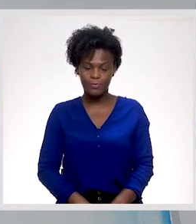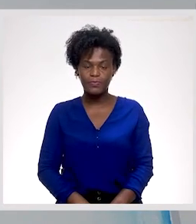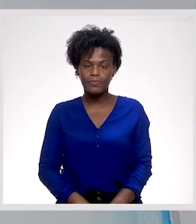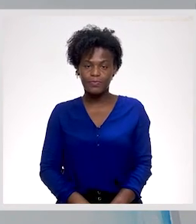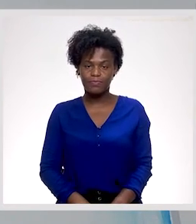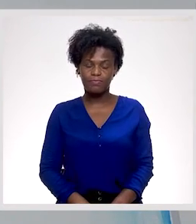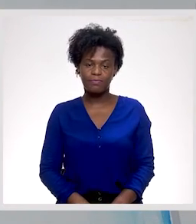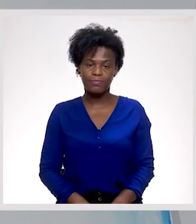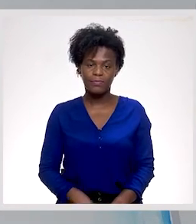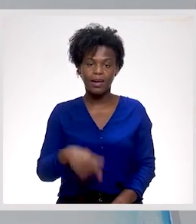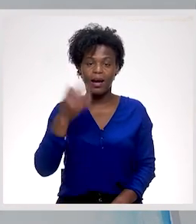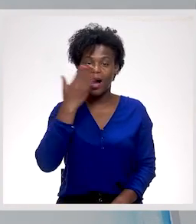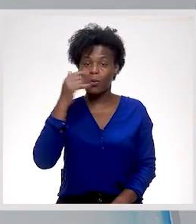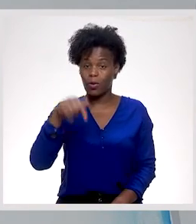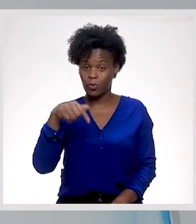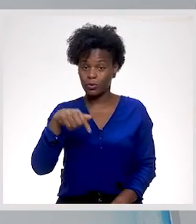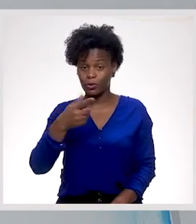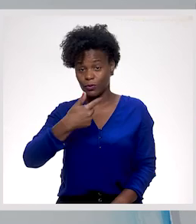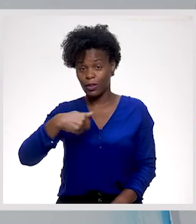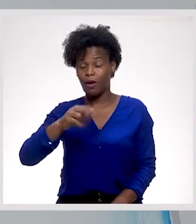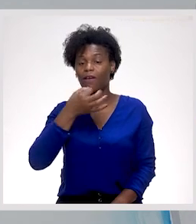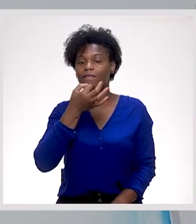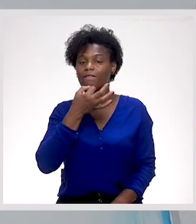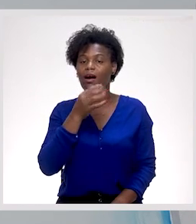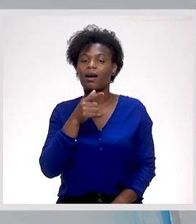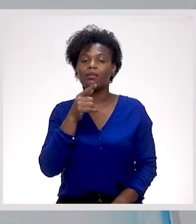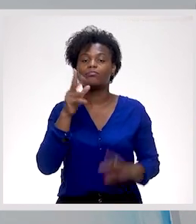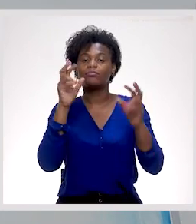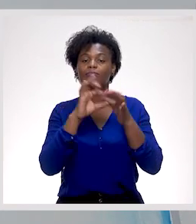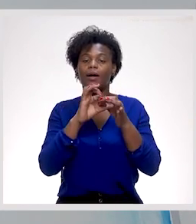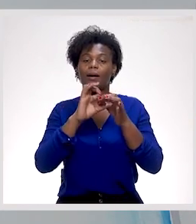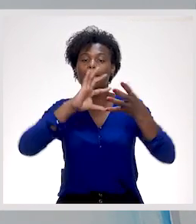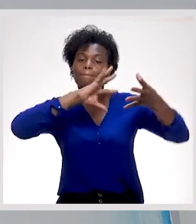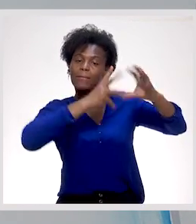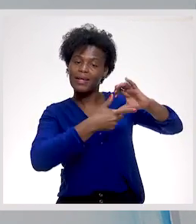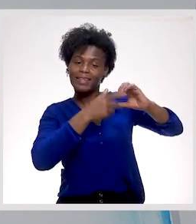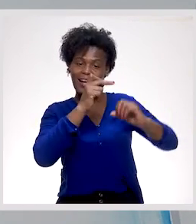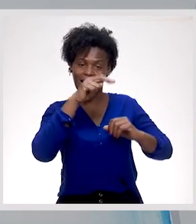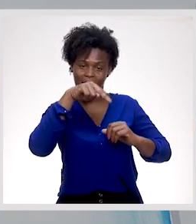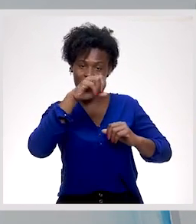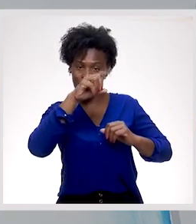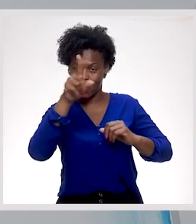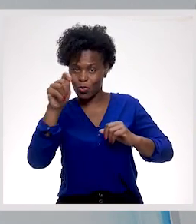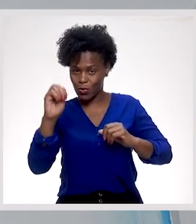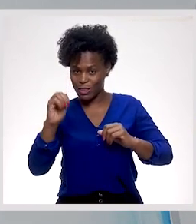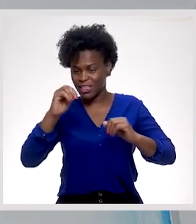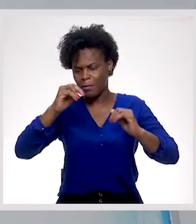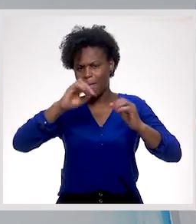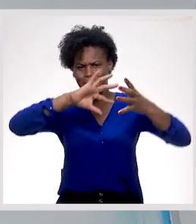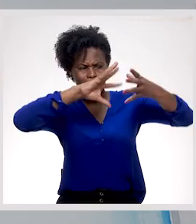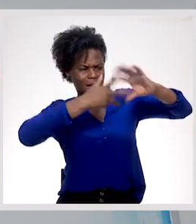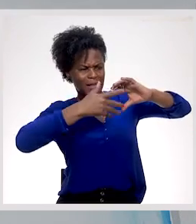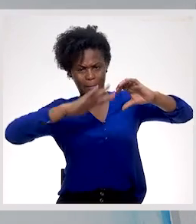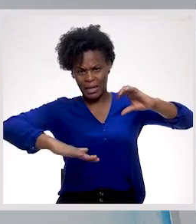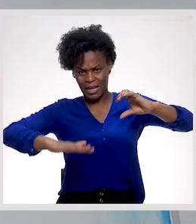Então, na aula de hoje, nós falamos a respeito dos planetas anões e vimos